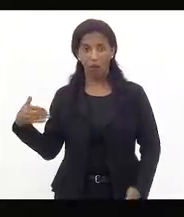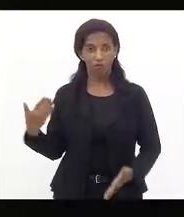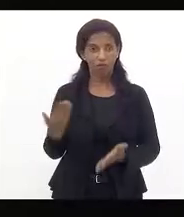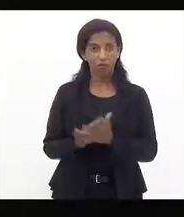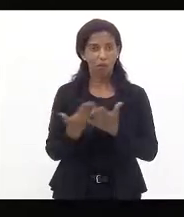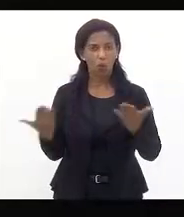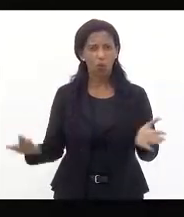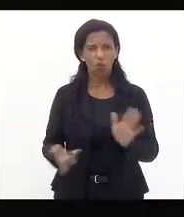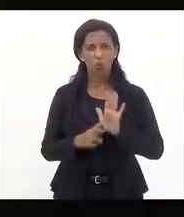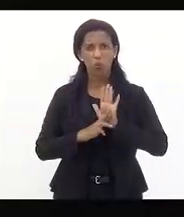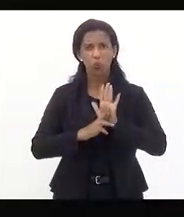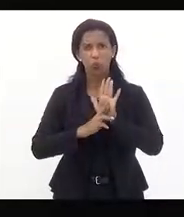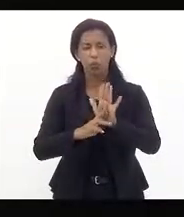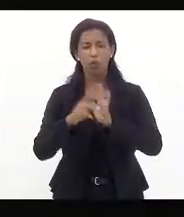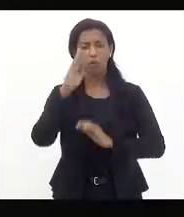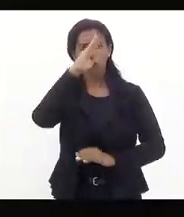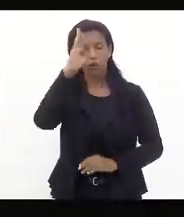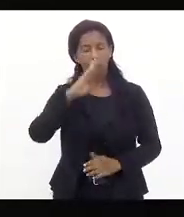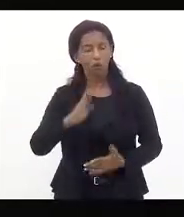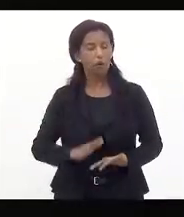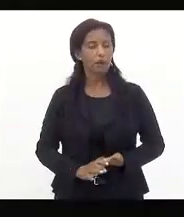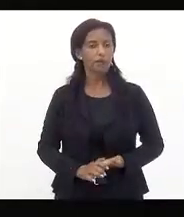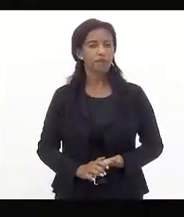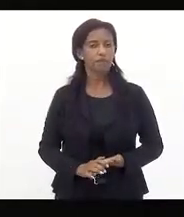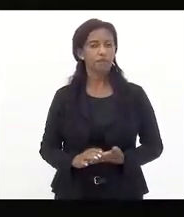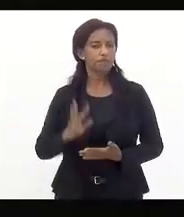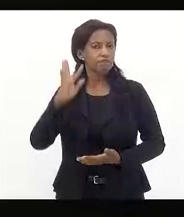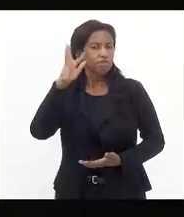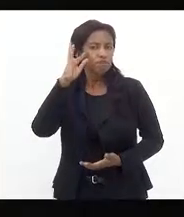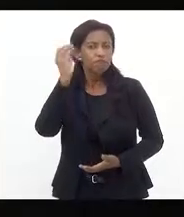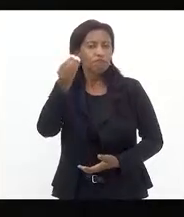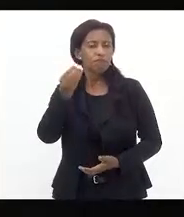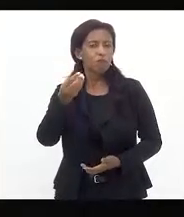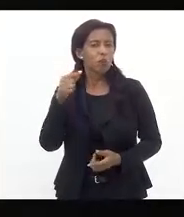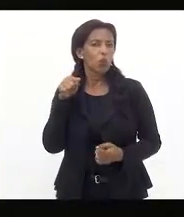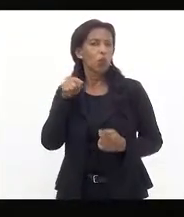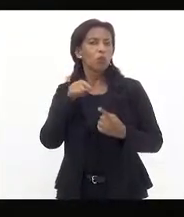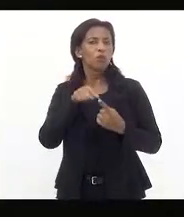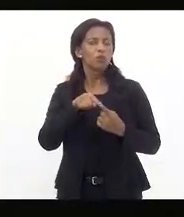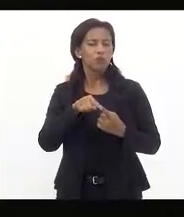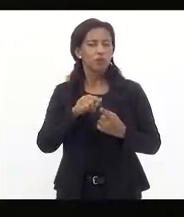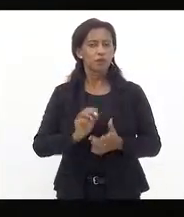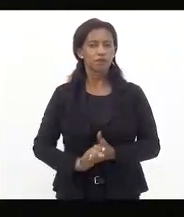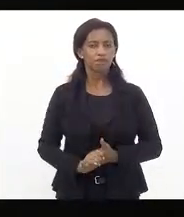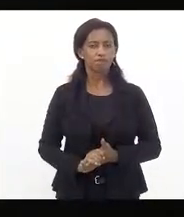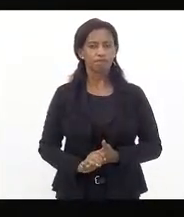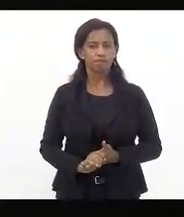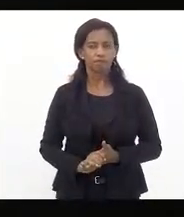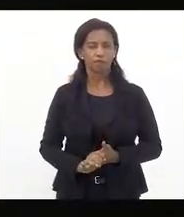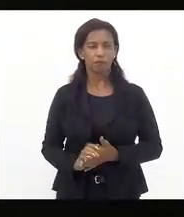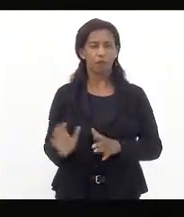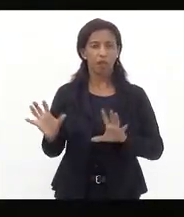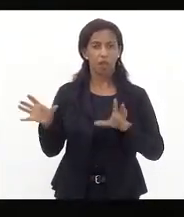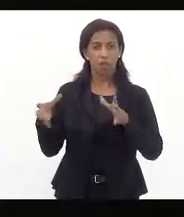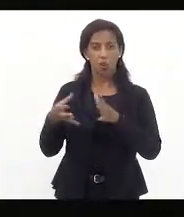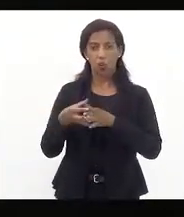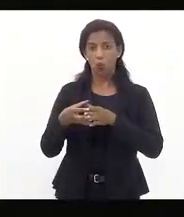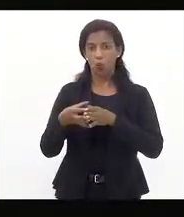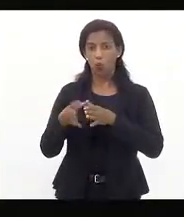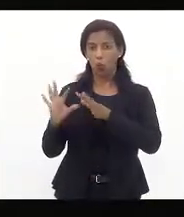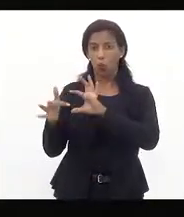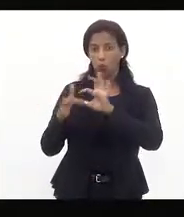não apresentou para o Brasil soluções objetivas em um